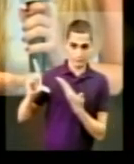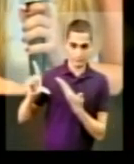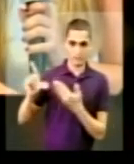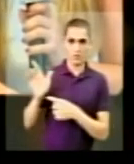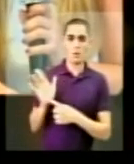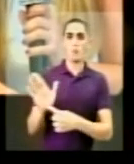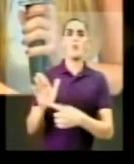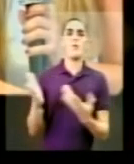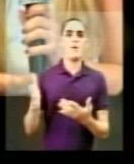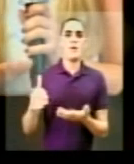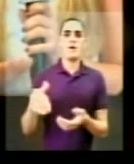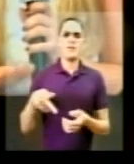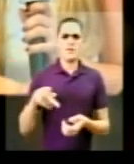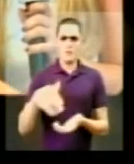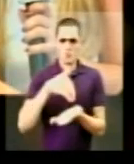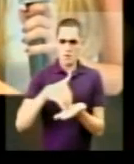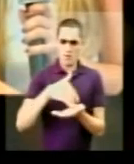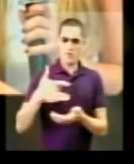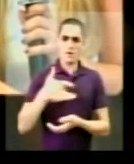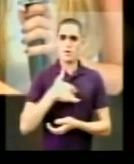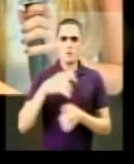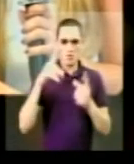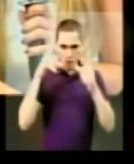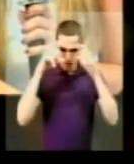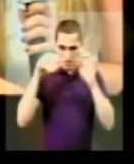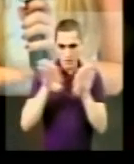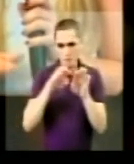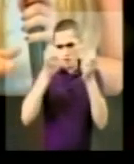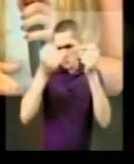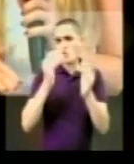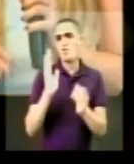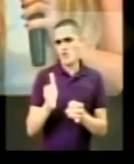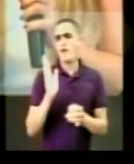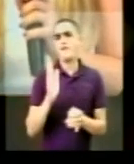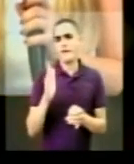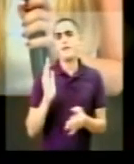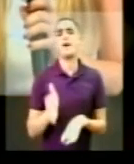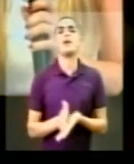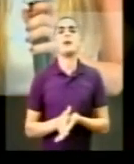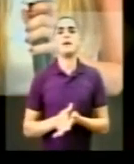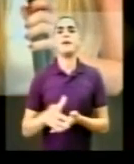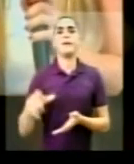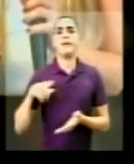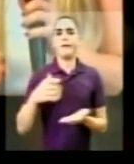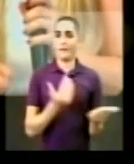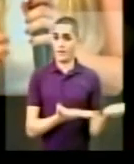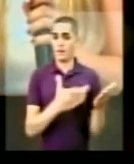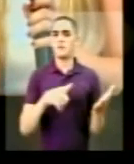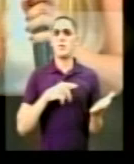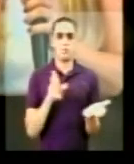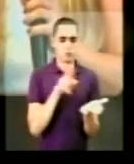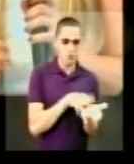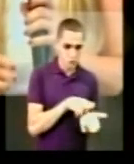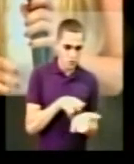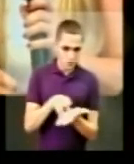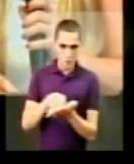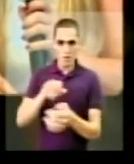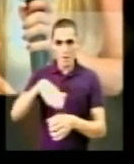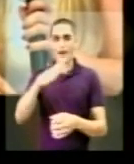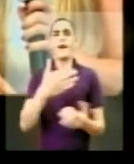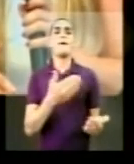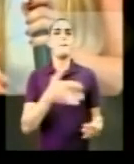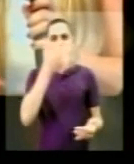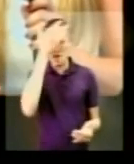secretário também sempre falou muito. Depois que a gente tem muito caso leve, a gente acaba tendo mais internações e, infelizmente, depois dessas